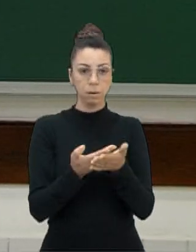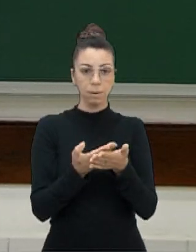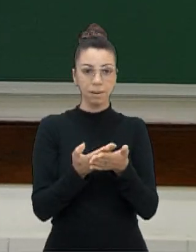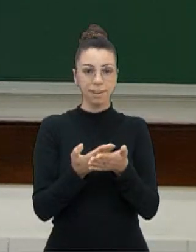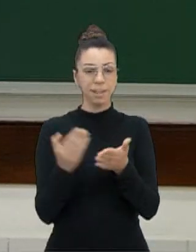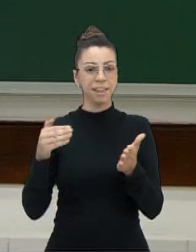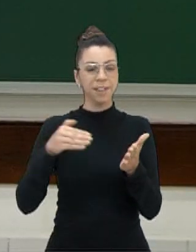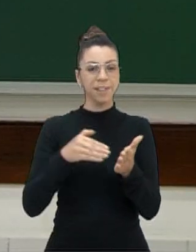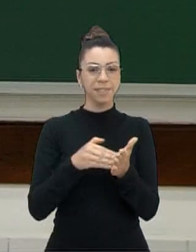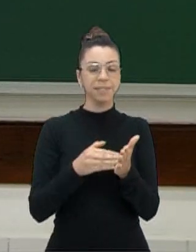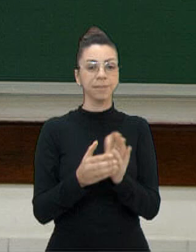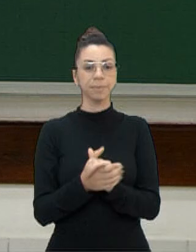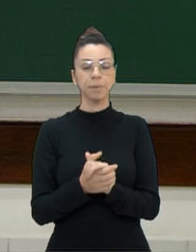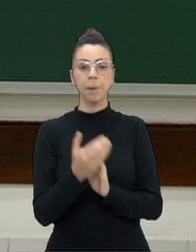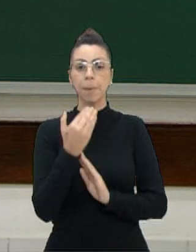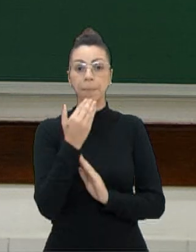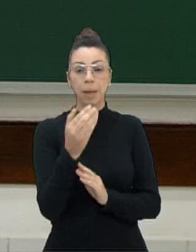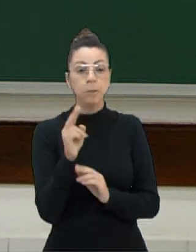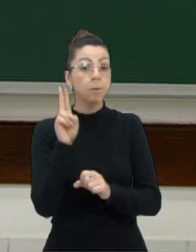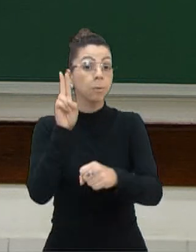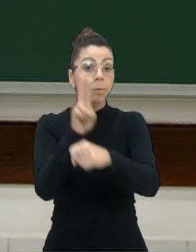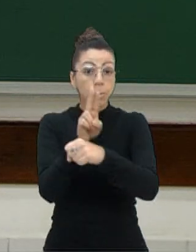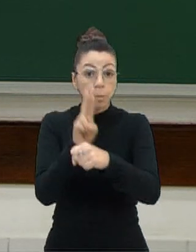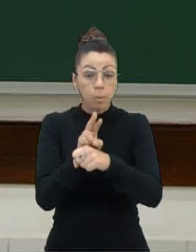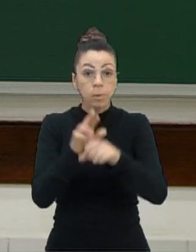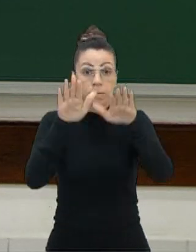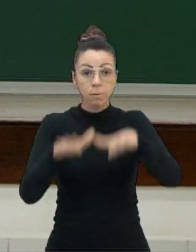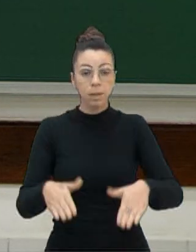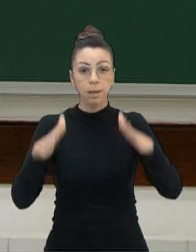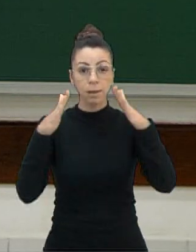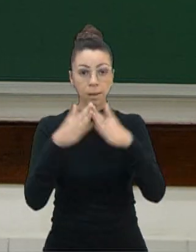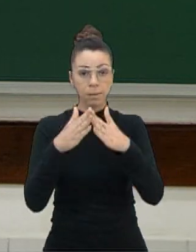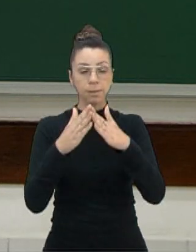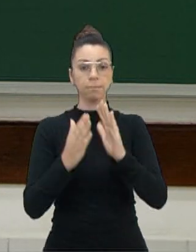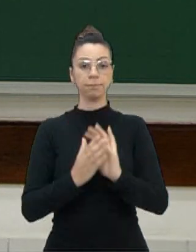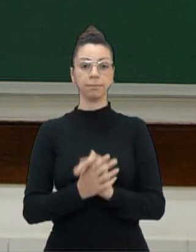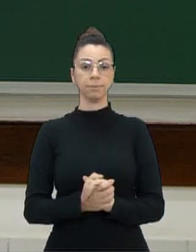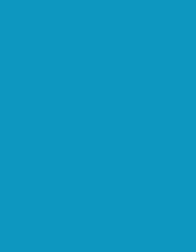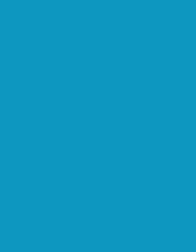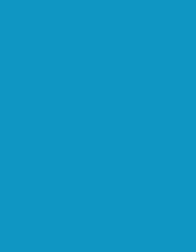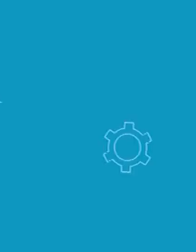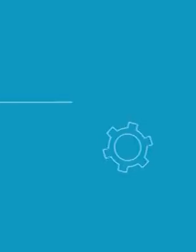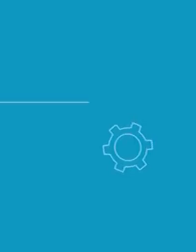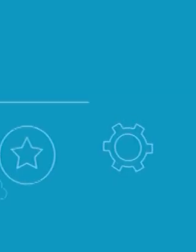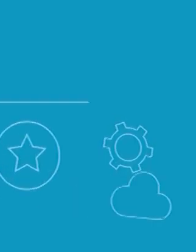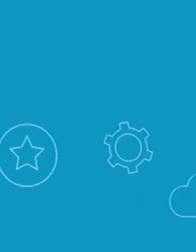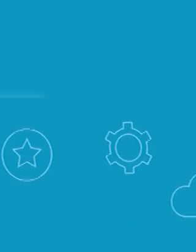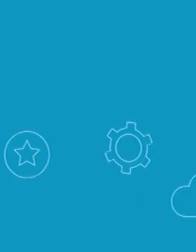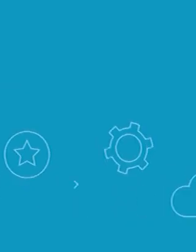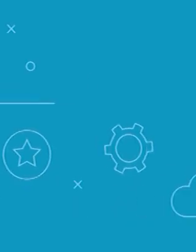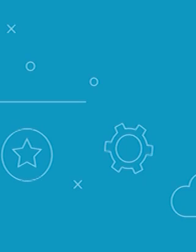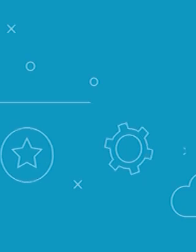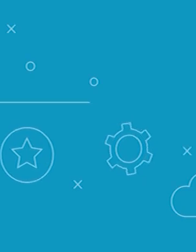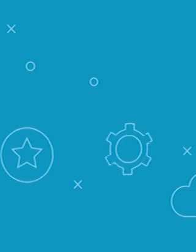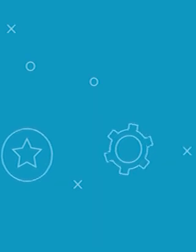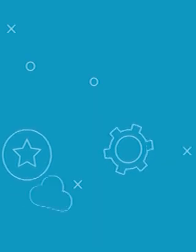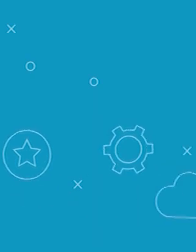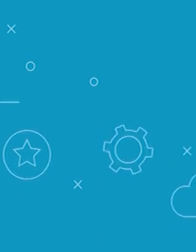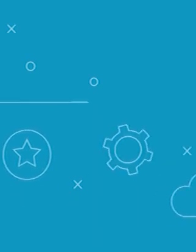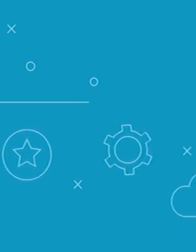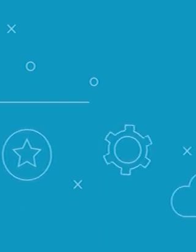e peço para vocês, cuidem-se, quédate em casa.